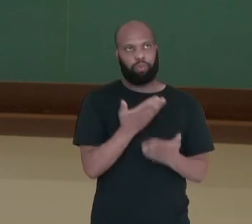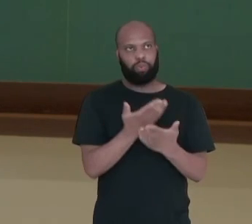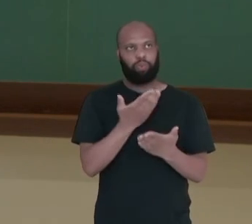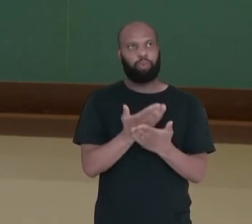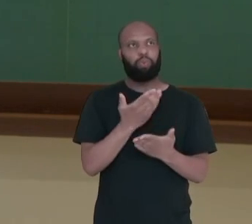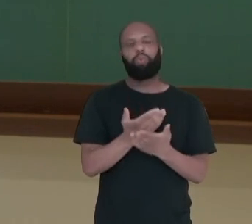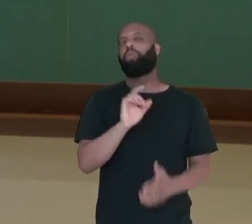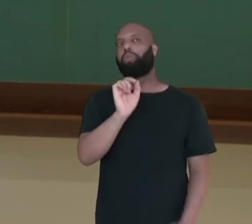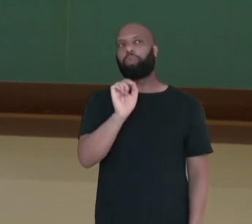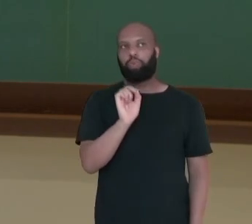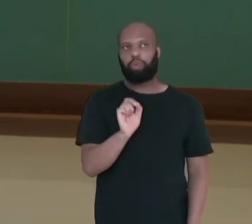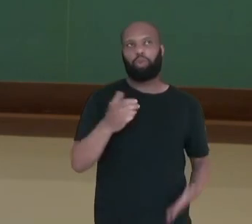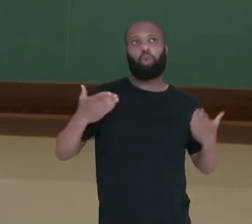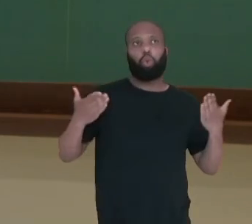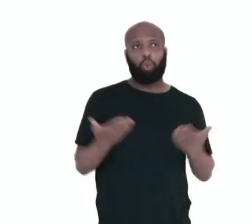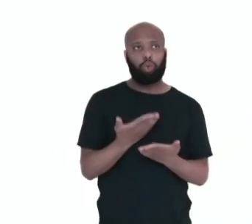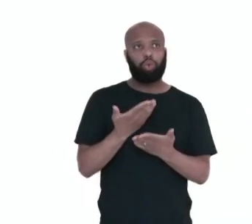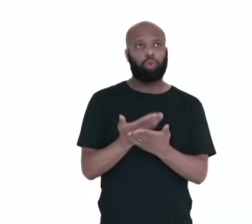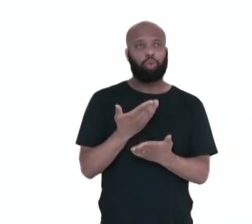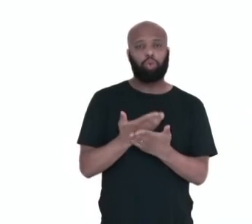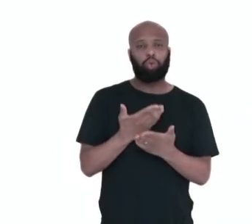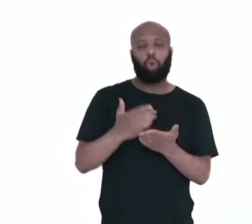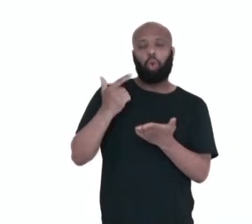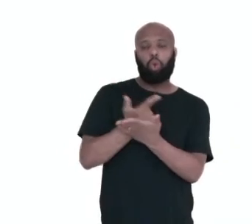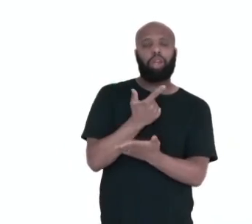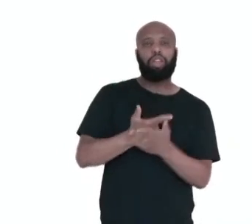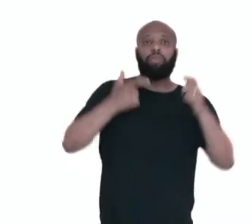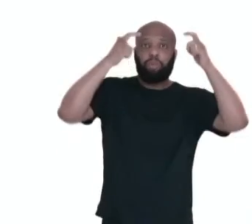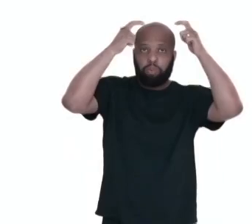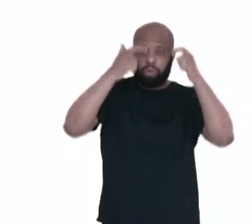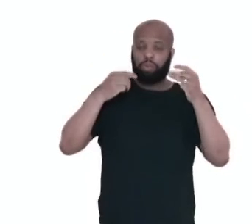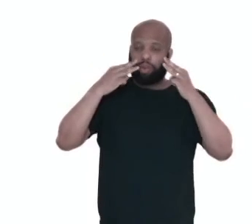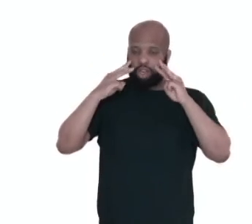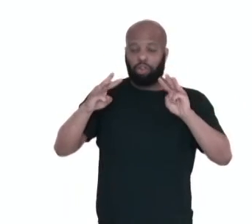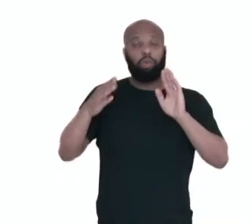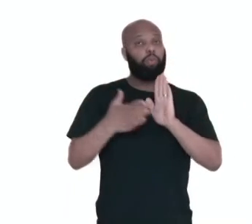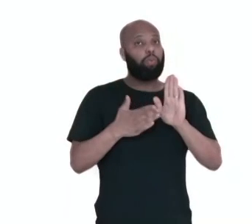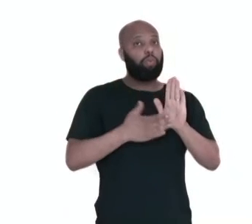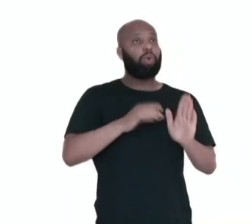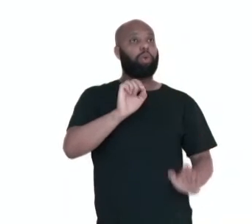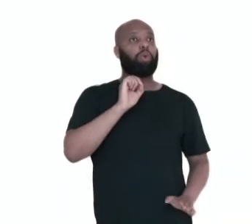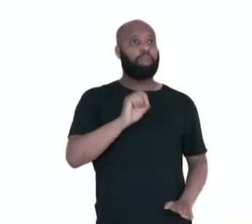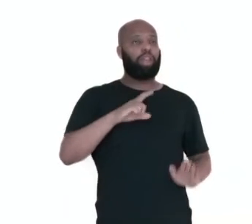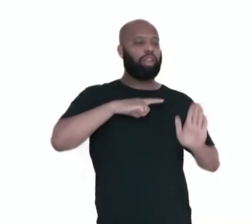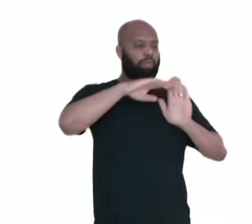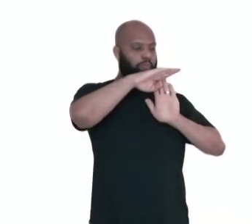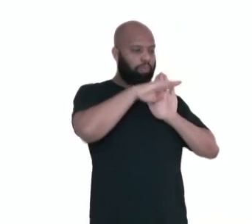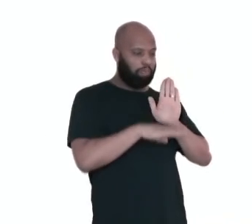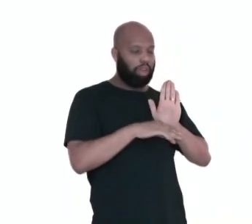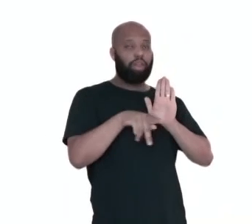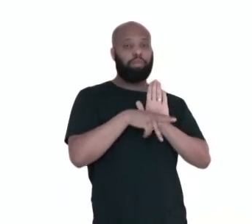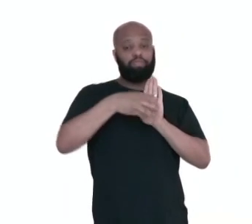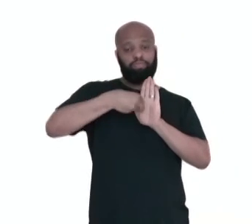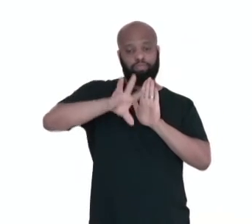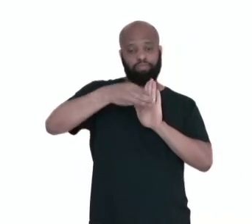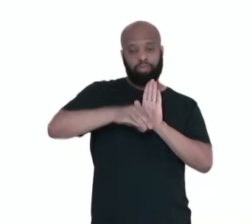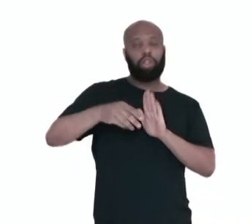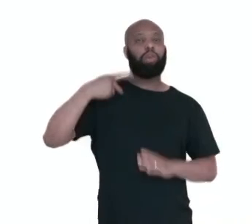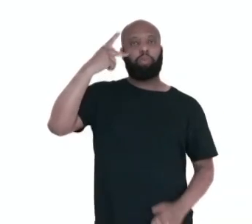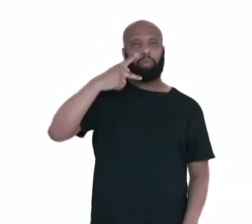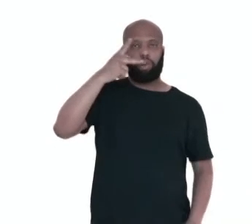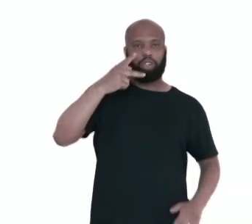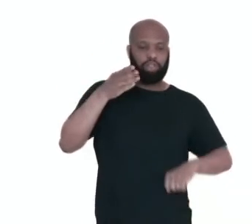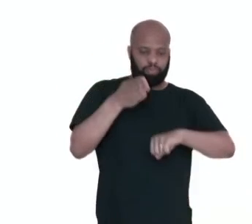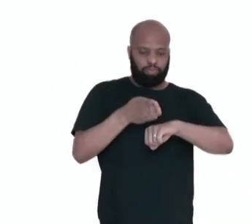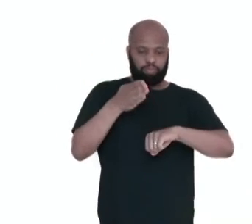Vamos ver o que a gente viu na nossa aula de hoje. No Príncipe, Maquiavel propõe um manual de política moderna, orientando o